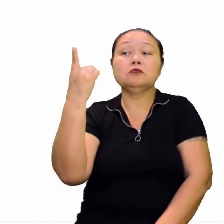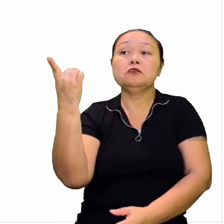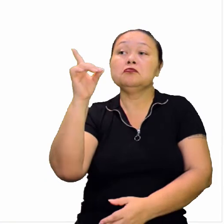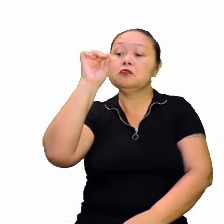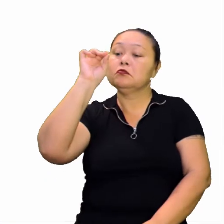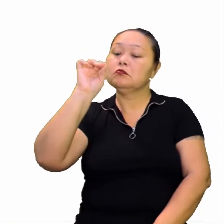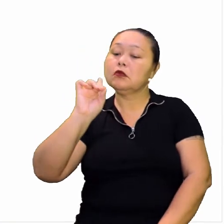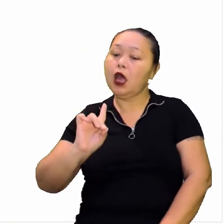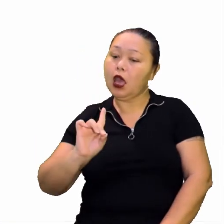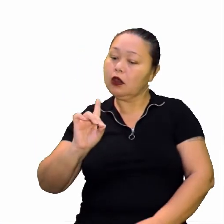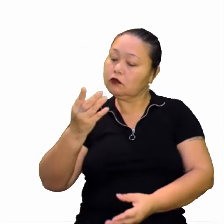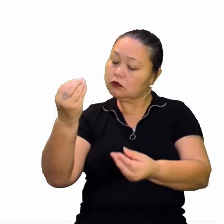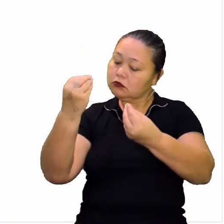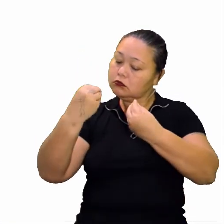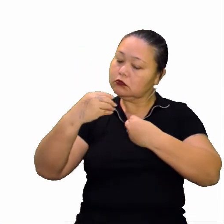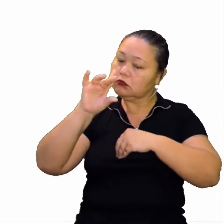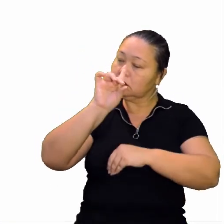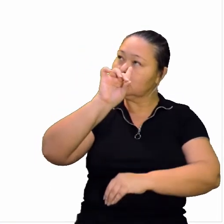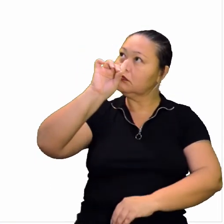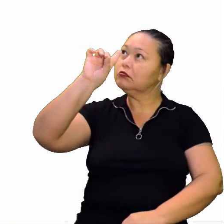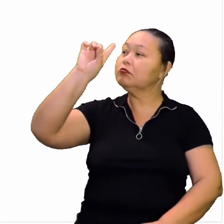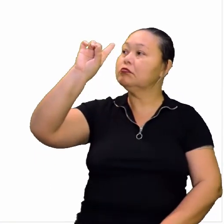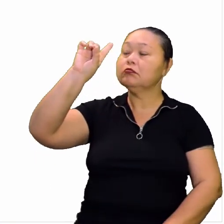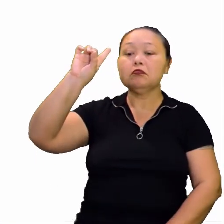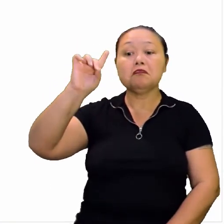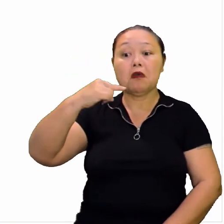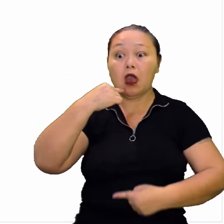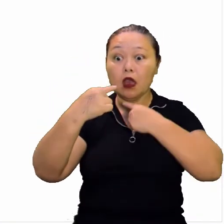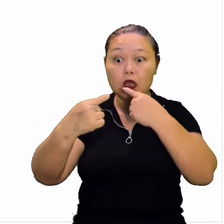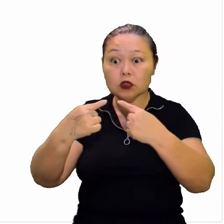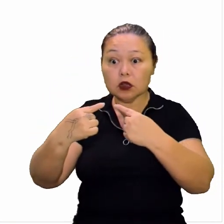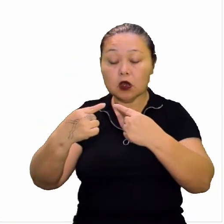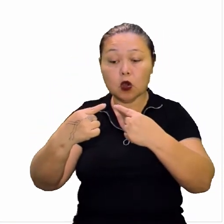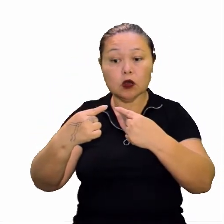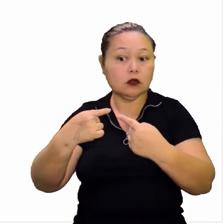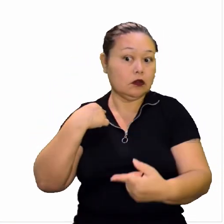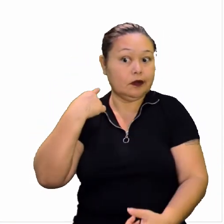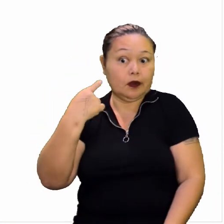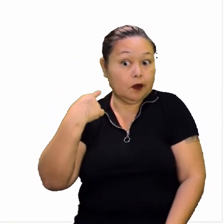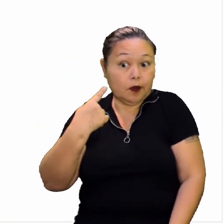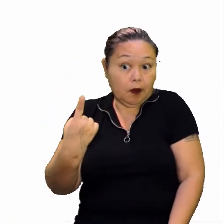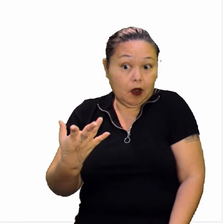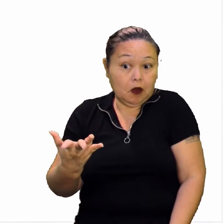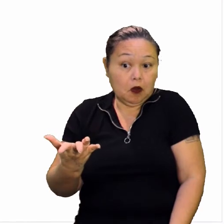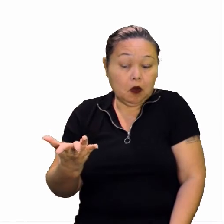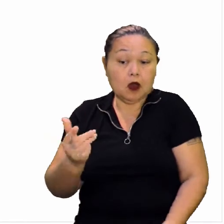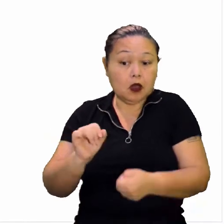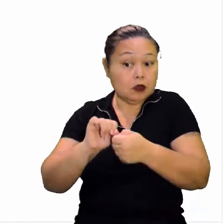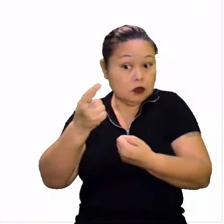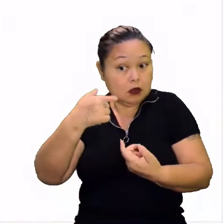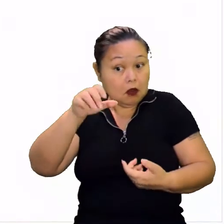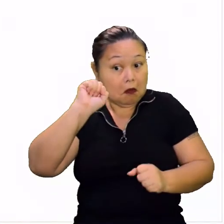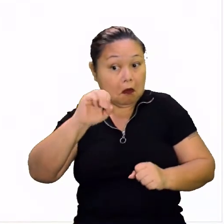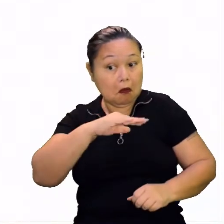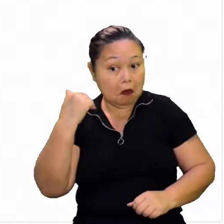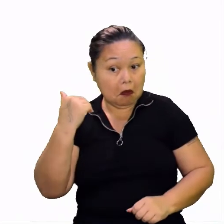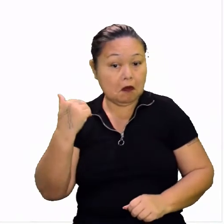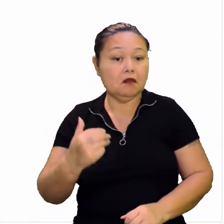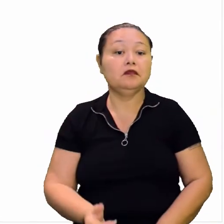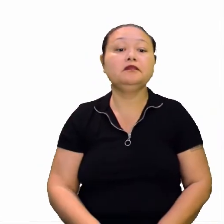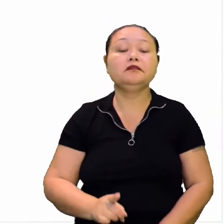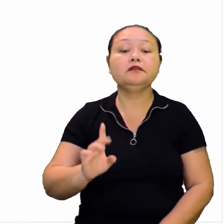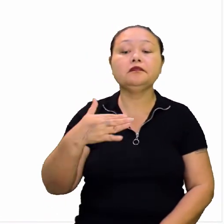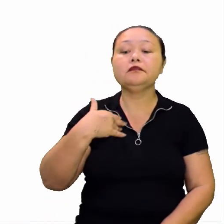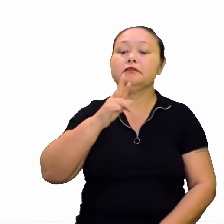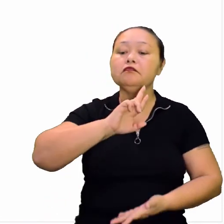direito divino. Olha que legal. Quem é que vai questionar? Tu é doido? Só se for para querer morrer.